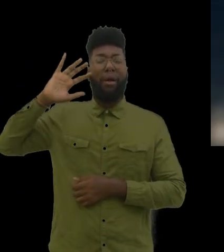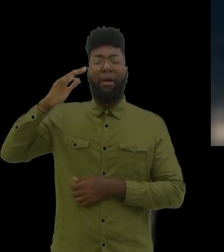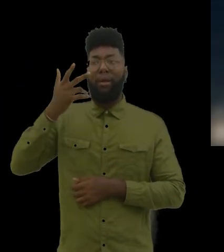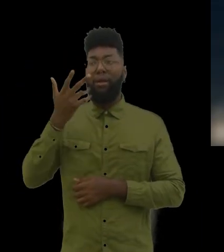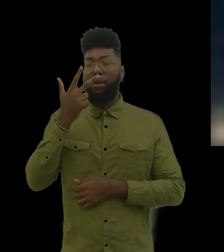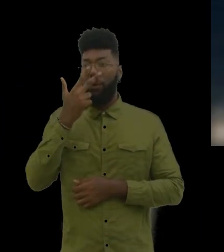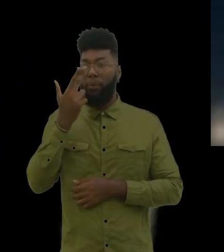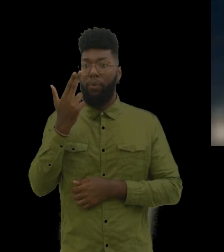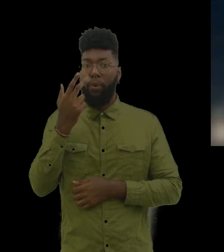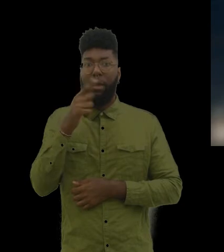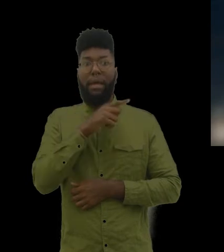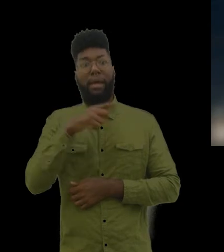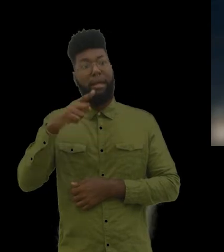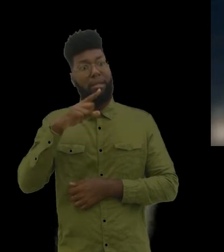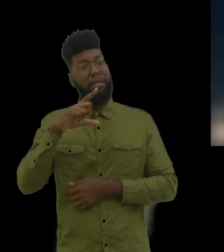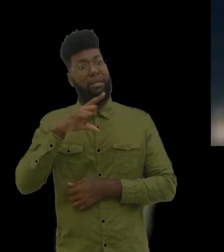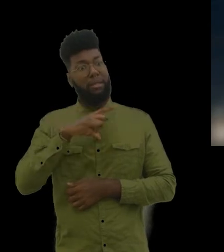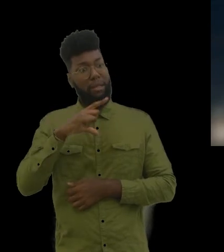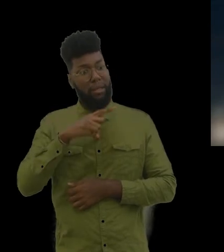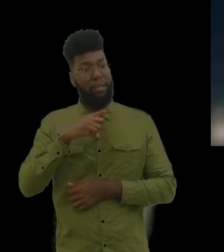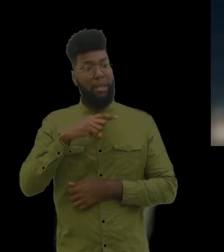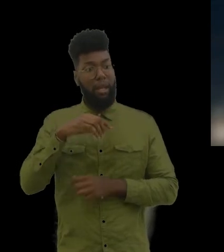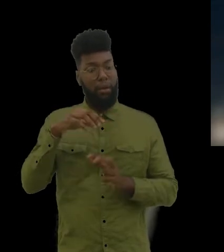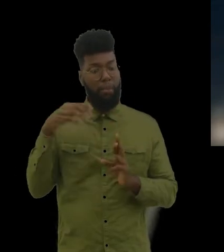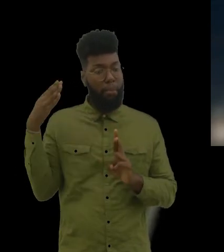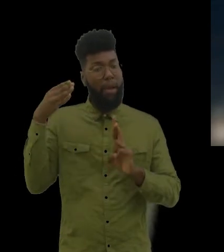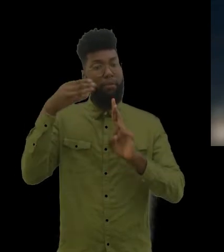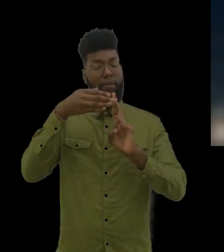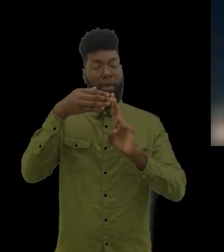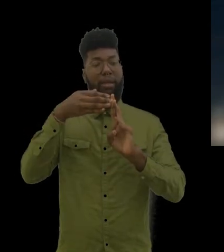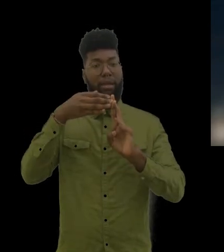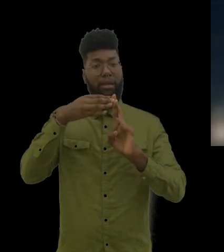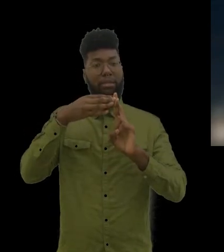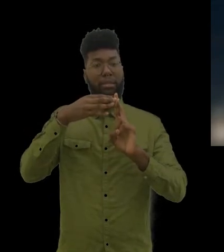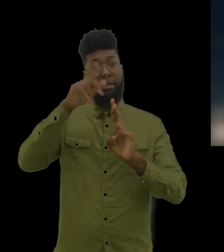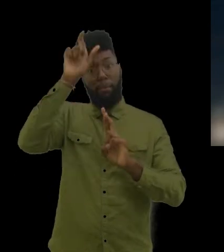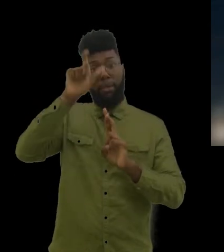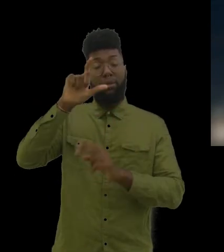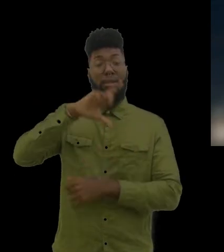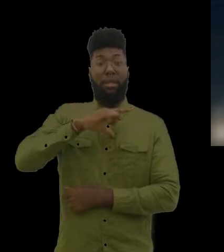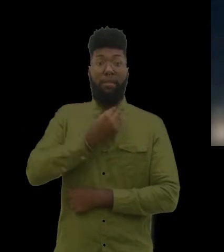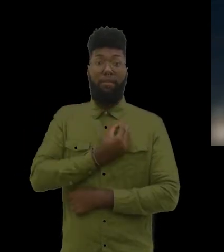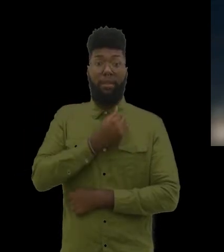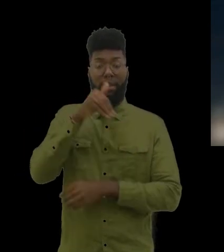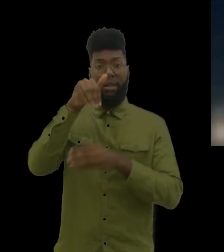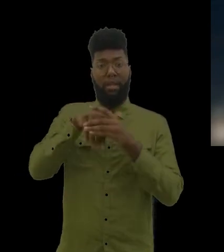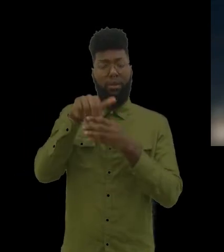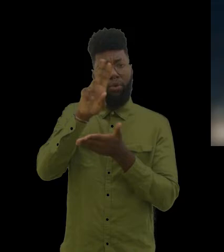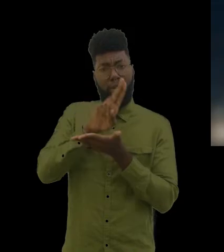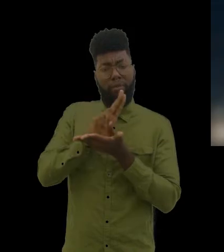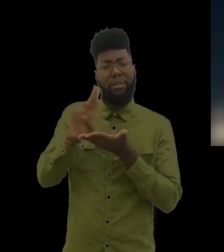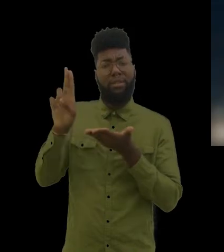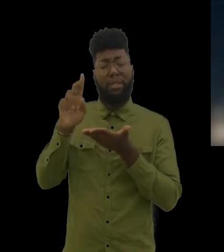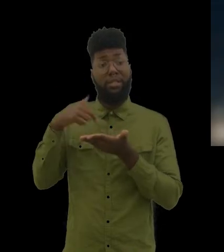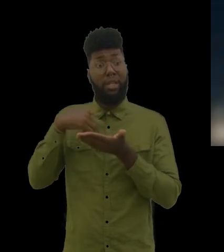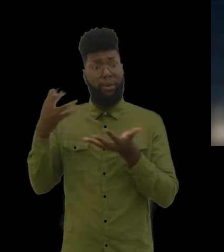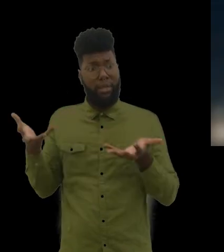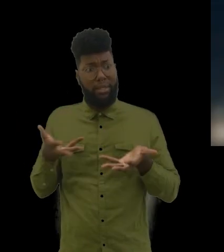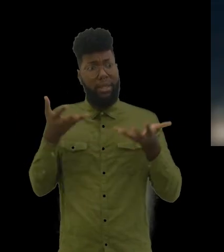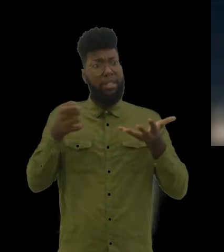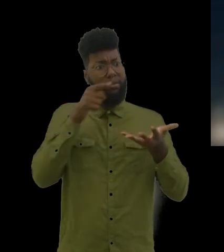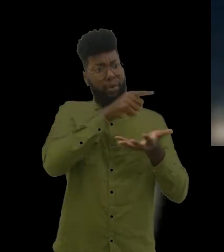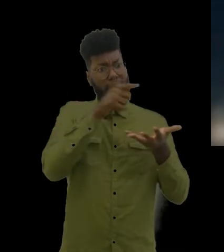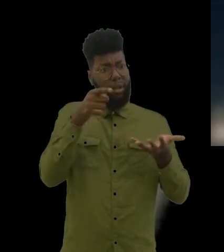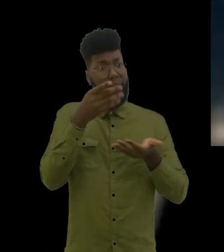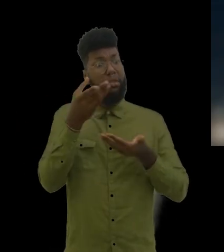que está dentro de uma universidade, né? E eu sempre incentivando, não, vamos lá, vamos tentar fazer, a gente precisa estar nesses espaços. Esses espaços